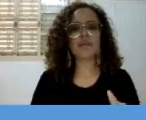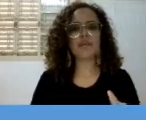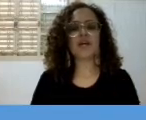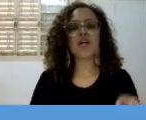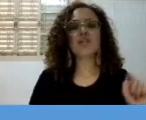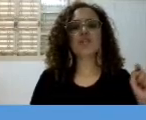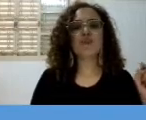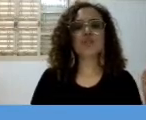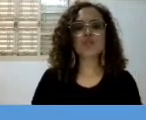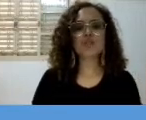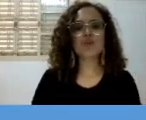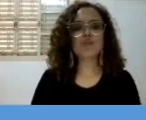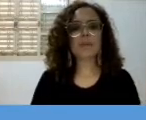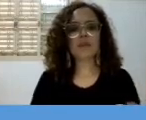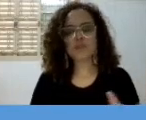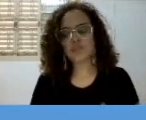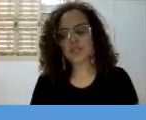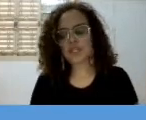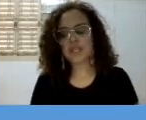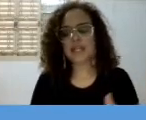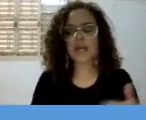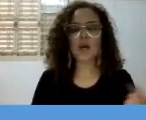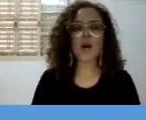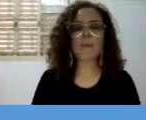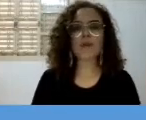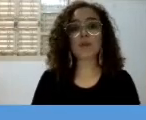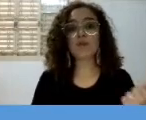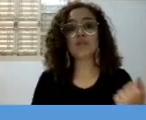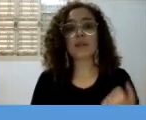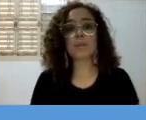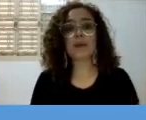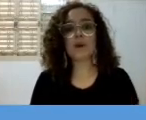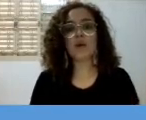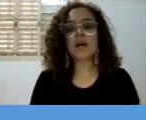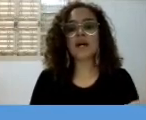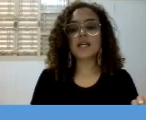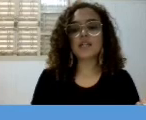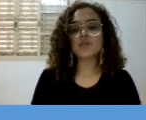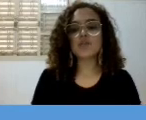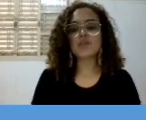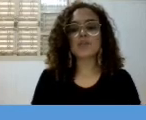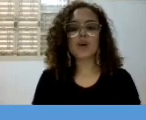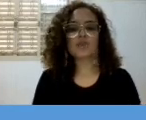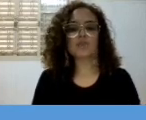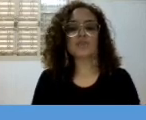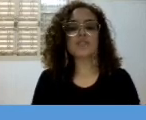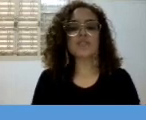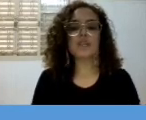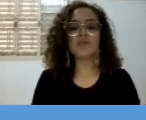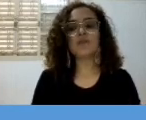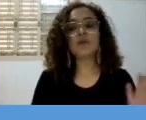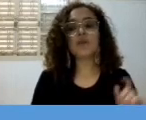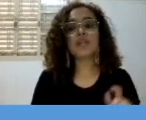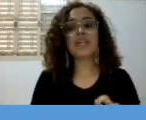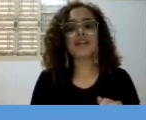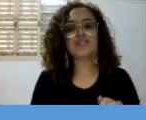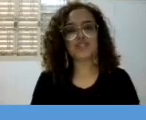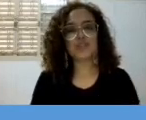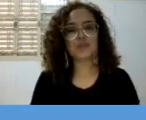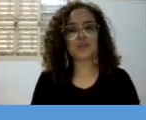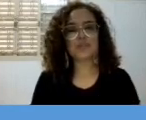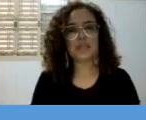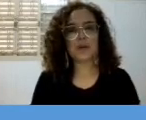Miudinha, lembra? Chove-Chuva Miudinha na copa do meu chapéu. Antes um bom chuvisquinho do